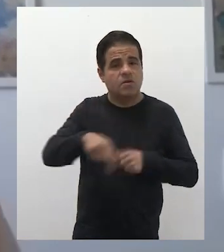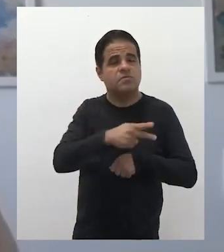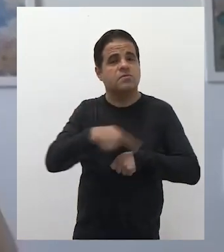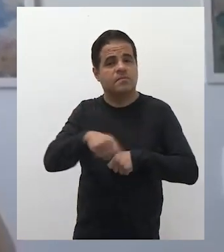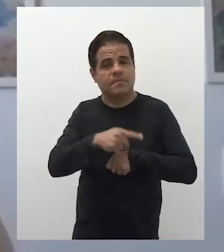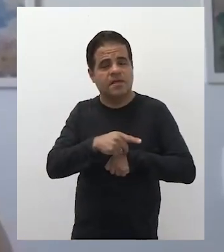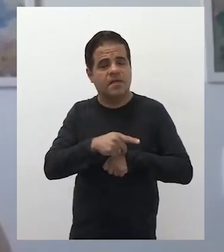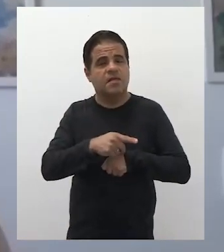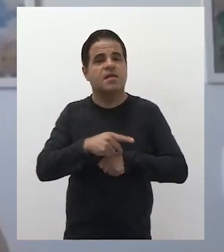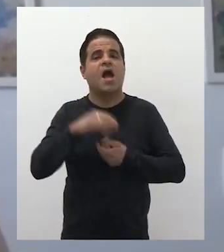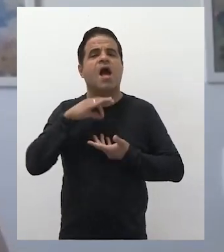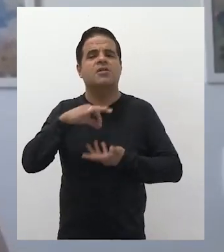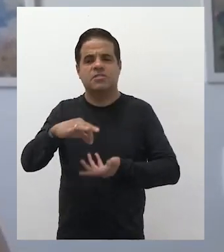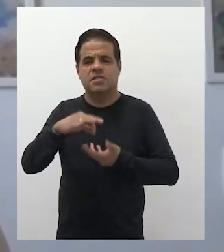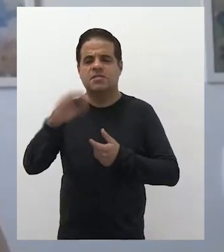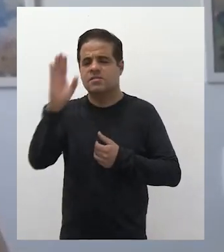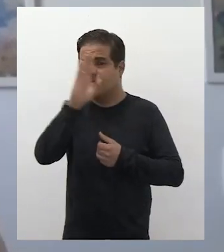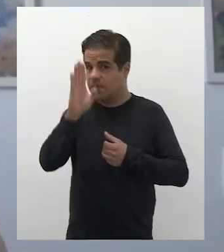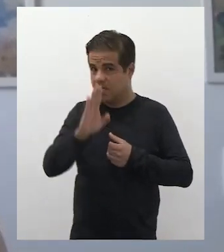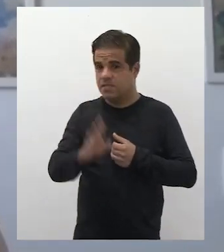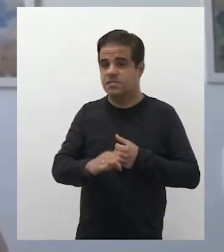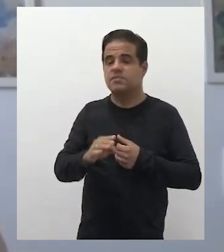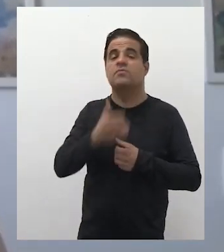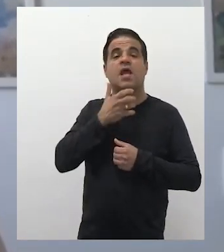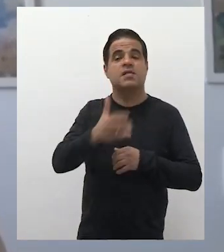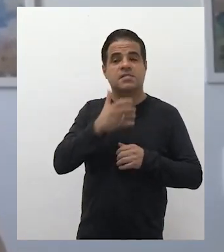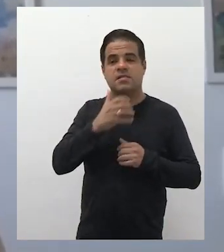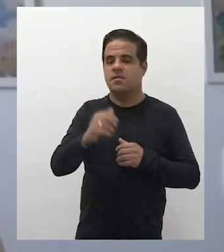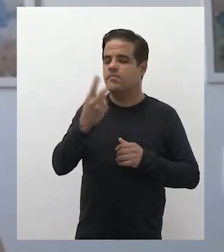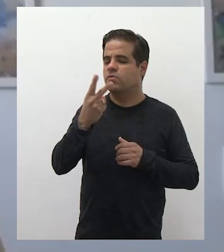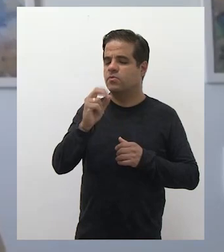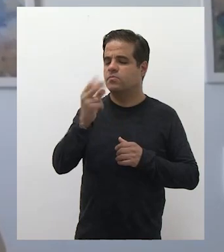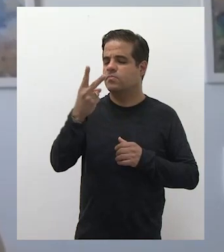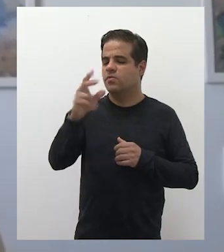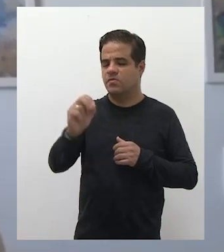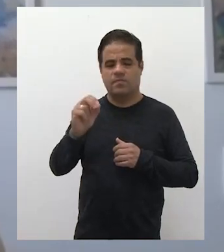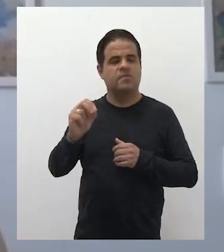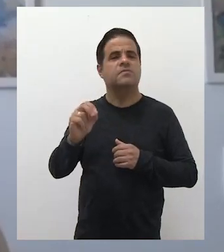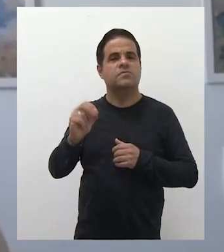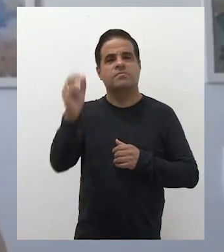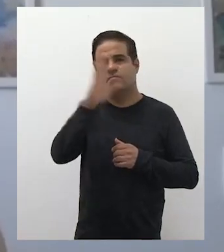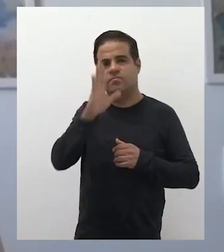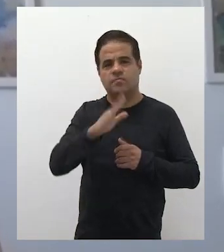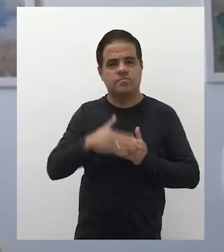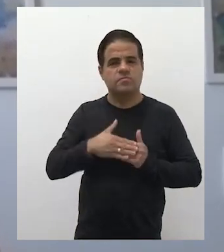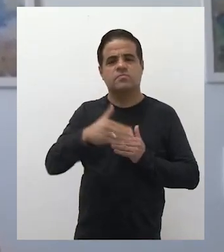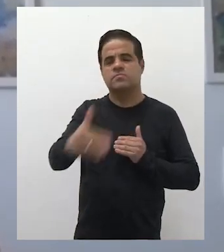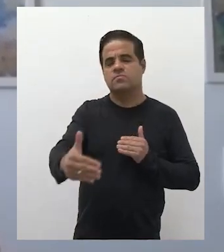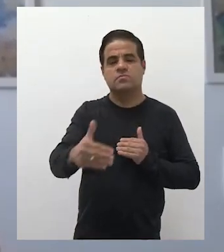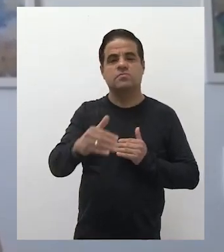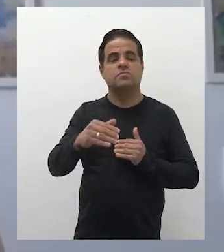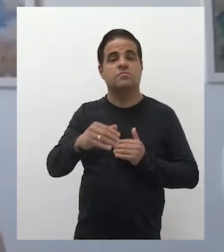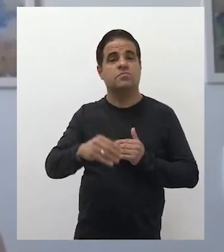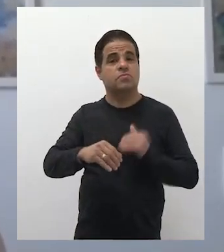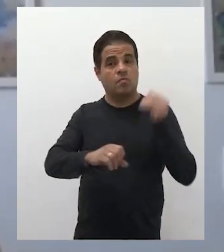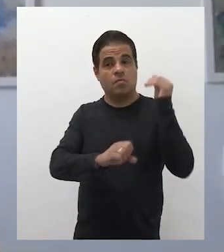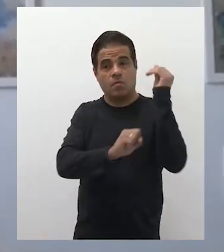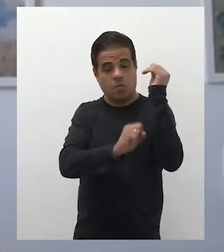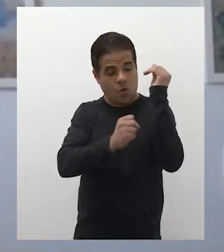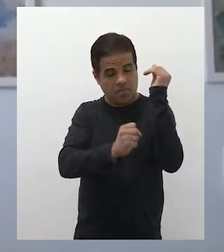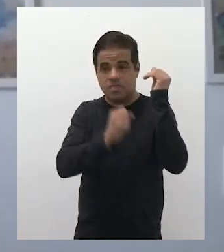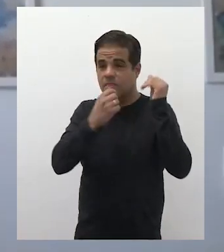da Agência Brasil, vejam, de dezembro de 2020, o Brasil está no